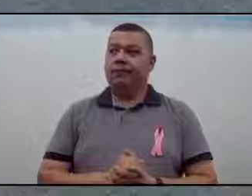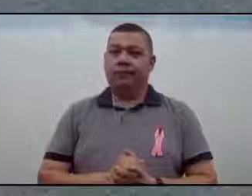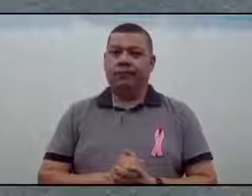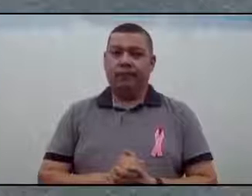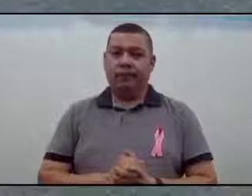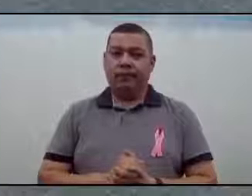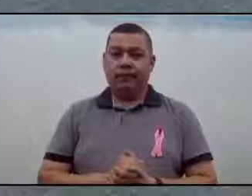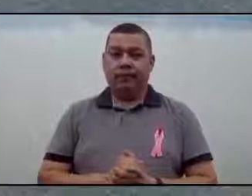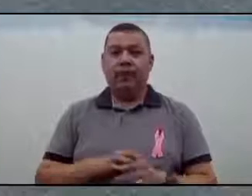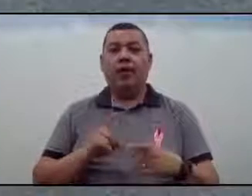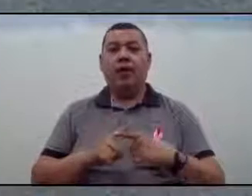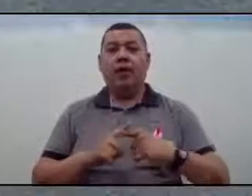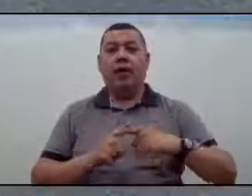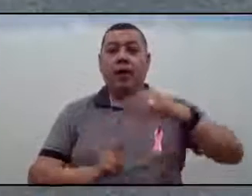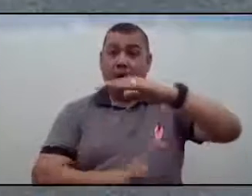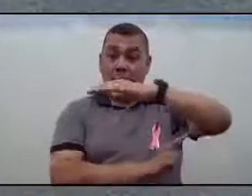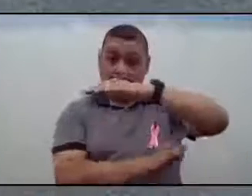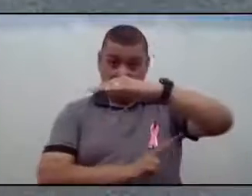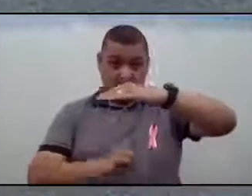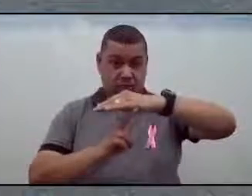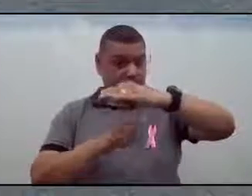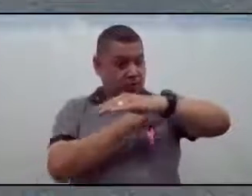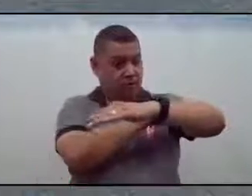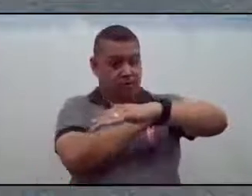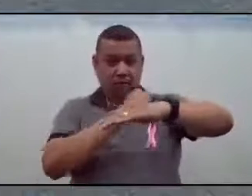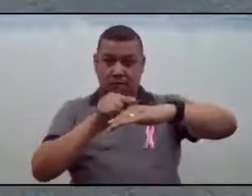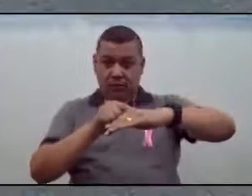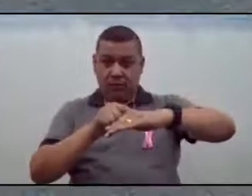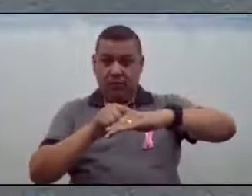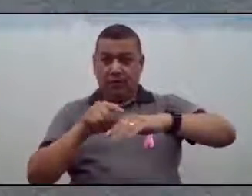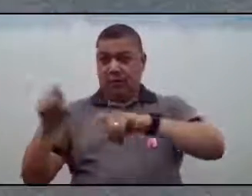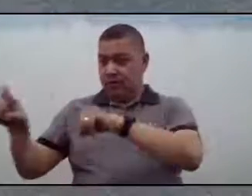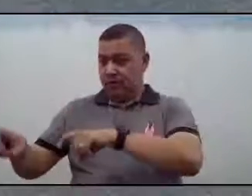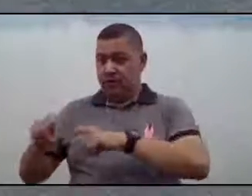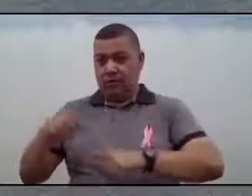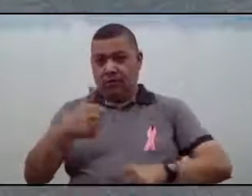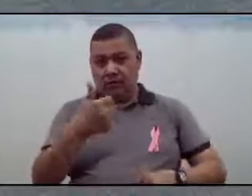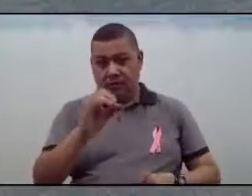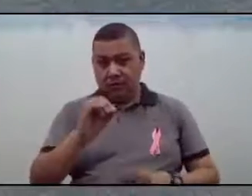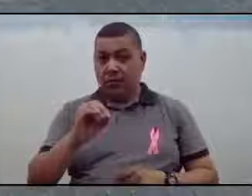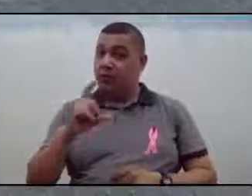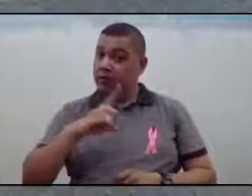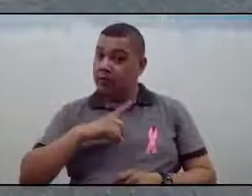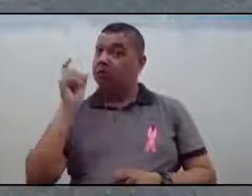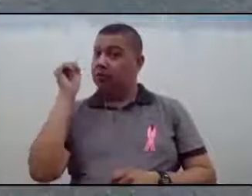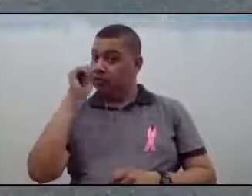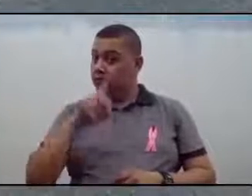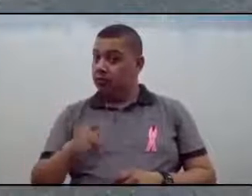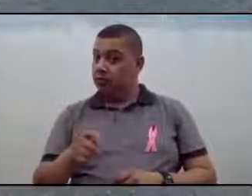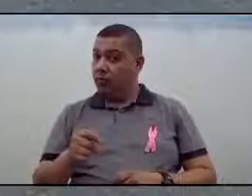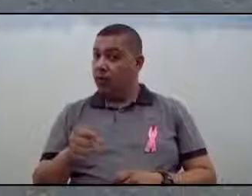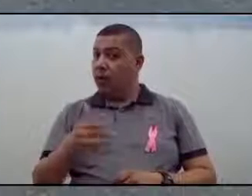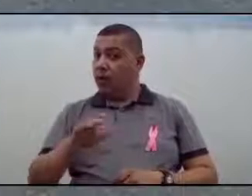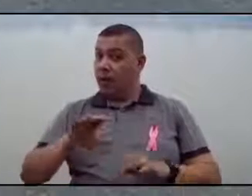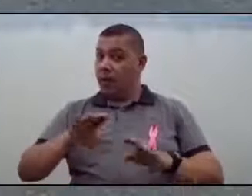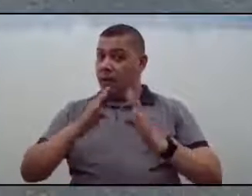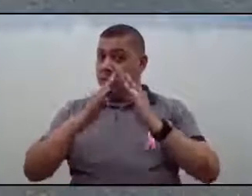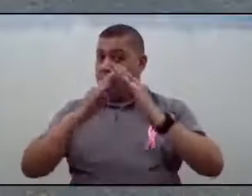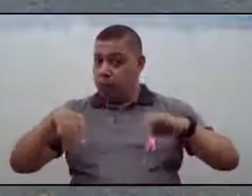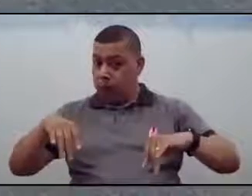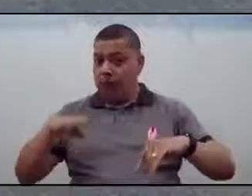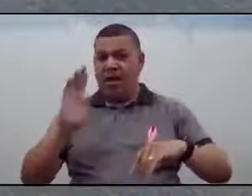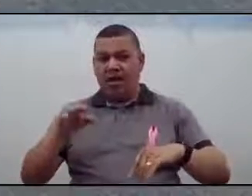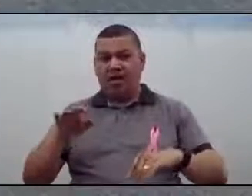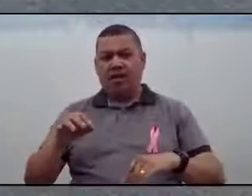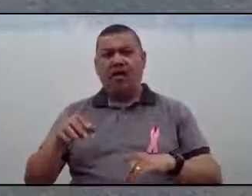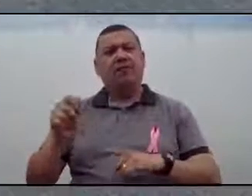a ponte ali, a primeira ponte, em torno de uns 1.000 metros, entrando na linha 10, estava com uma situação difícil. Já tem uns 90 dias que eu